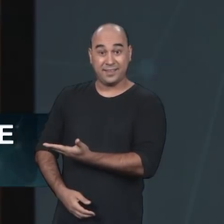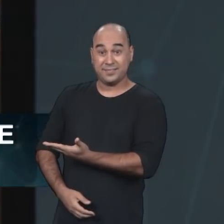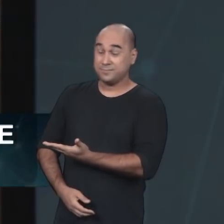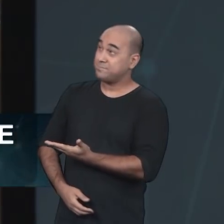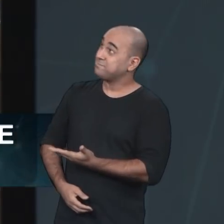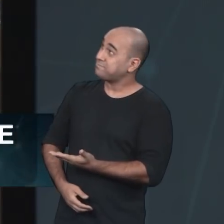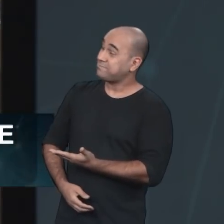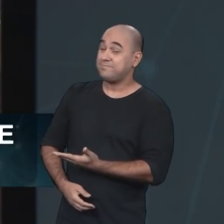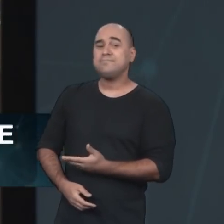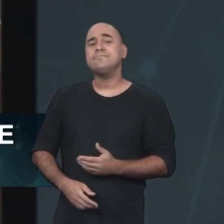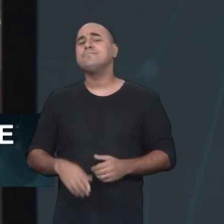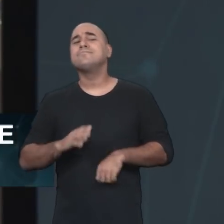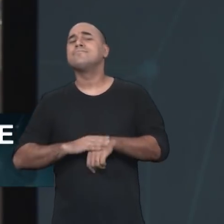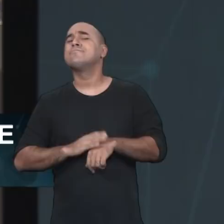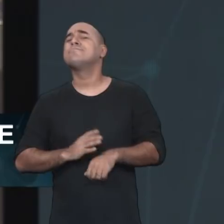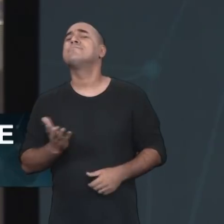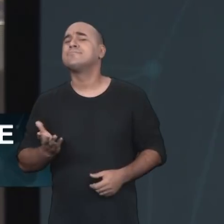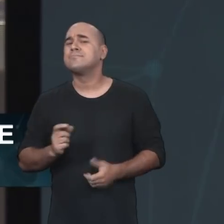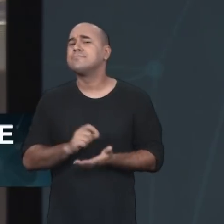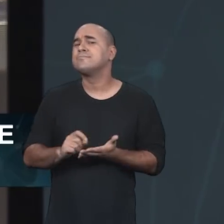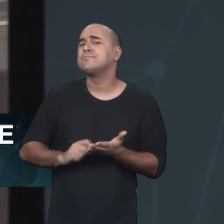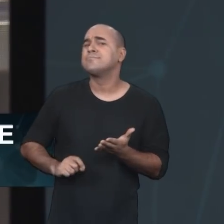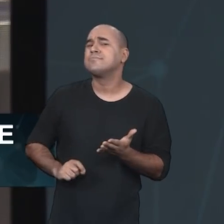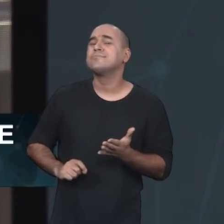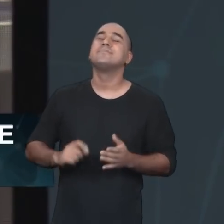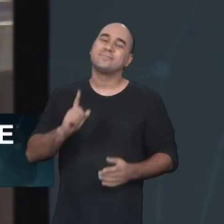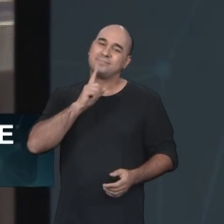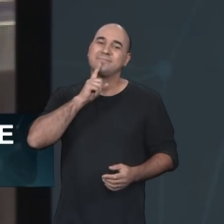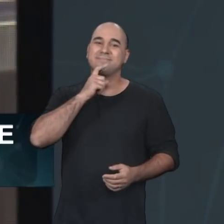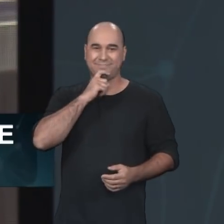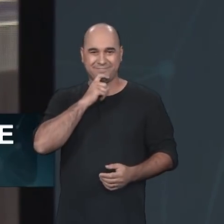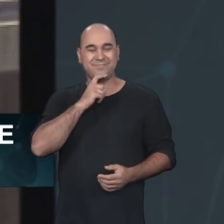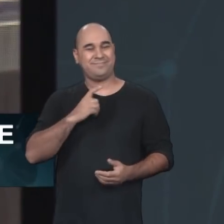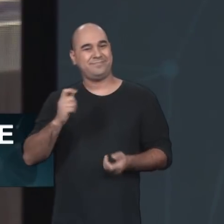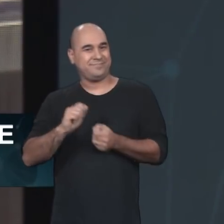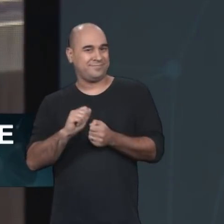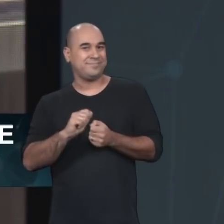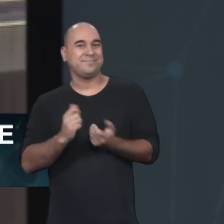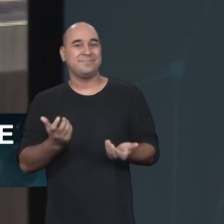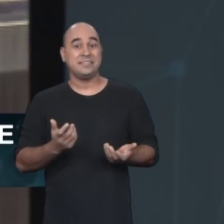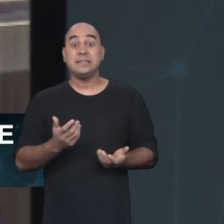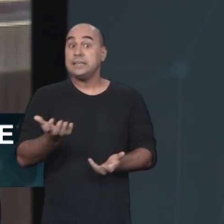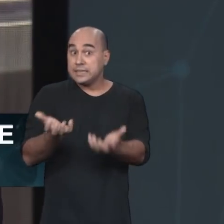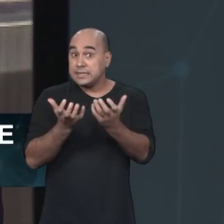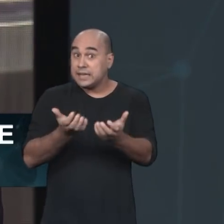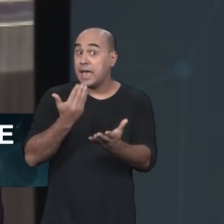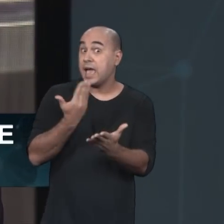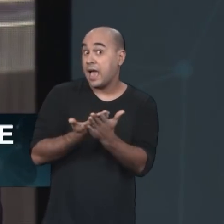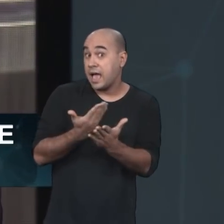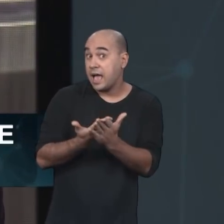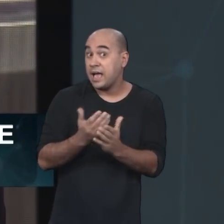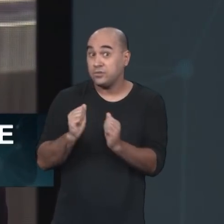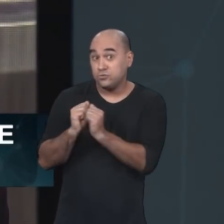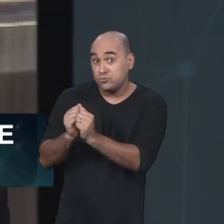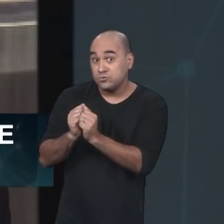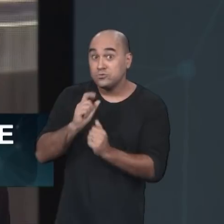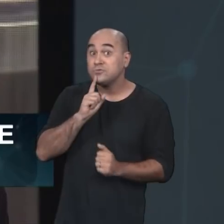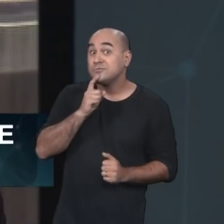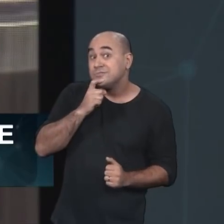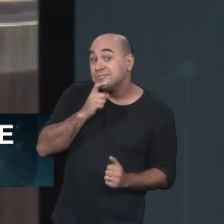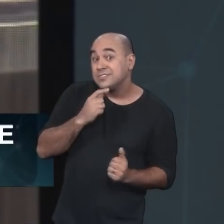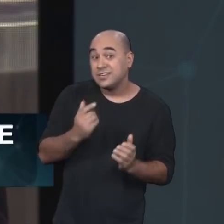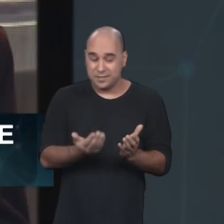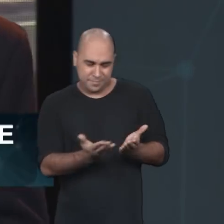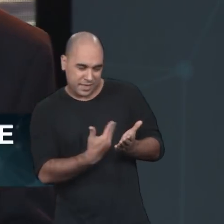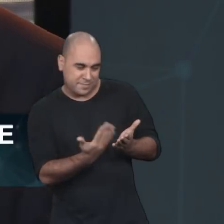quem escreveu? O próprio professor Rodrigo Silva. Se você tem vontade de ter aula com ele, aqui tá o material didático e não custa